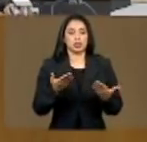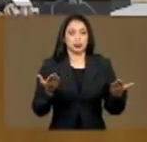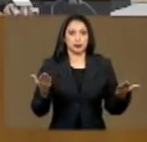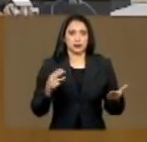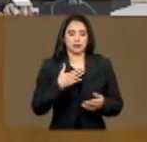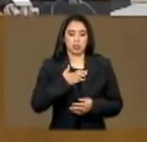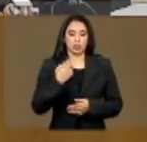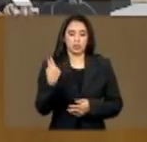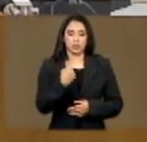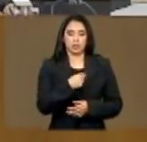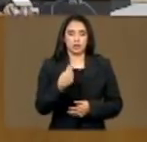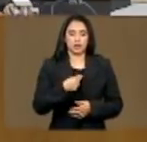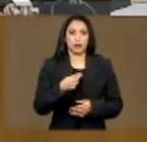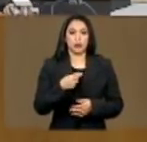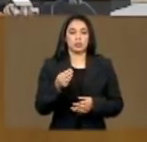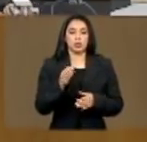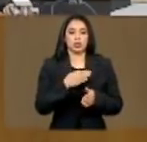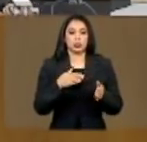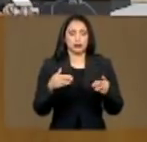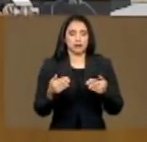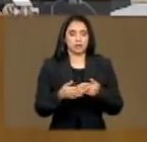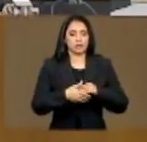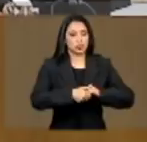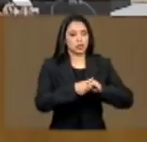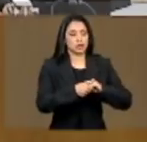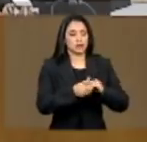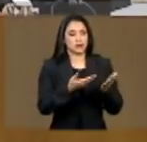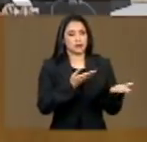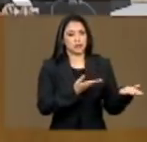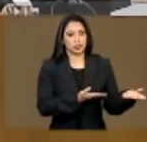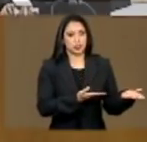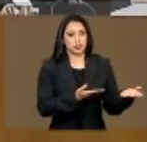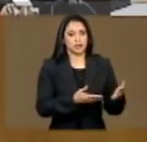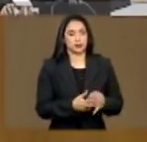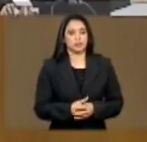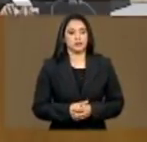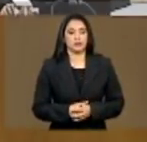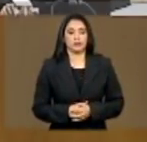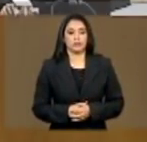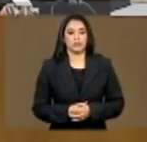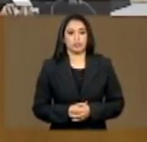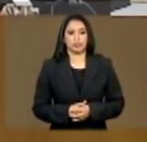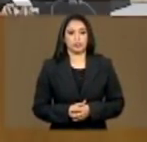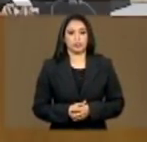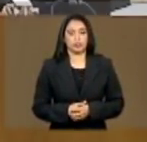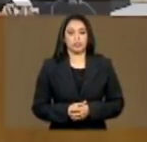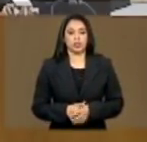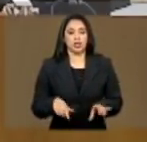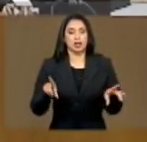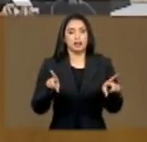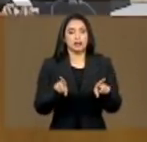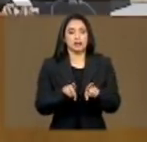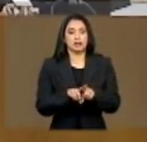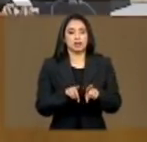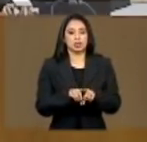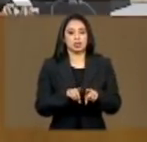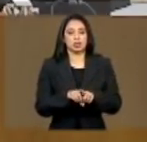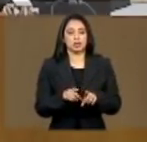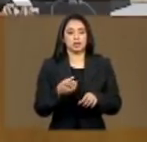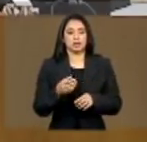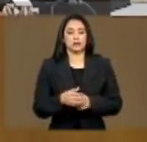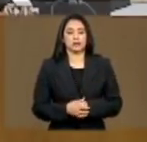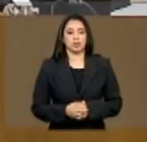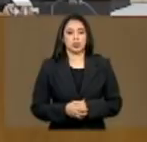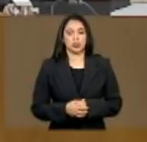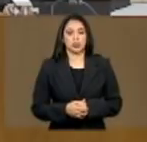nome pessoal meus cumprimentos ea salvação a moça se está esquentando de inteligência também registro que